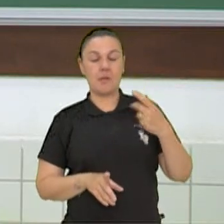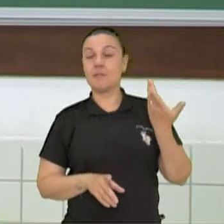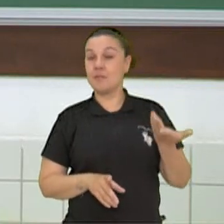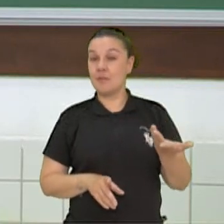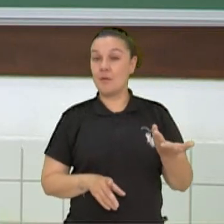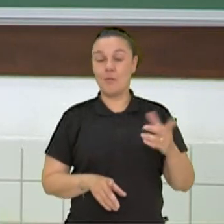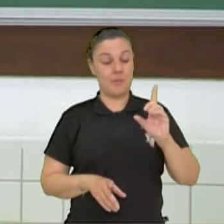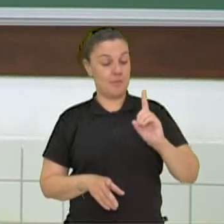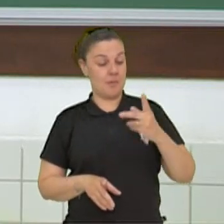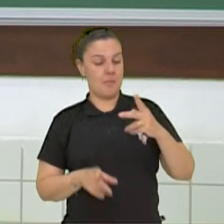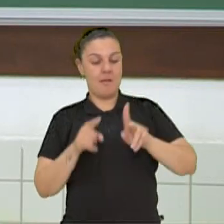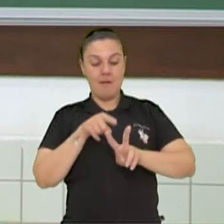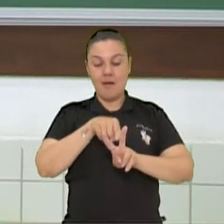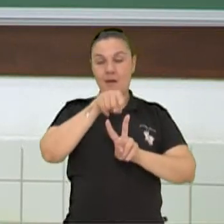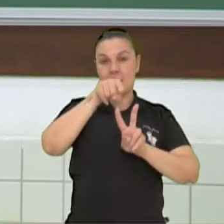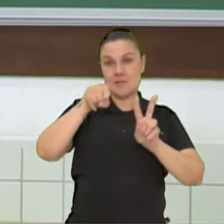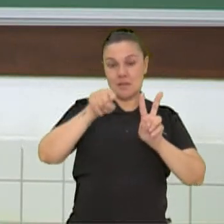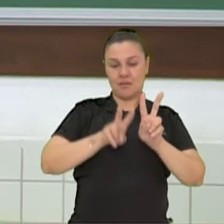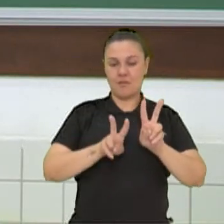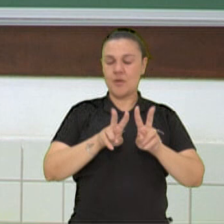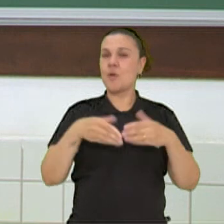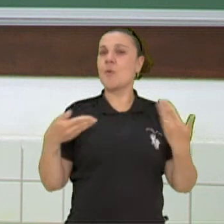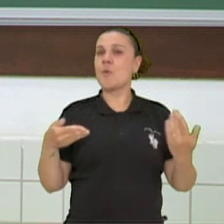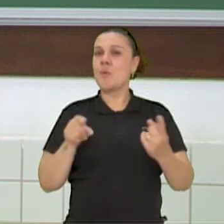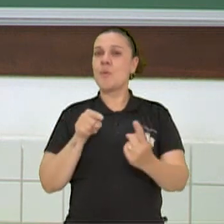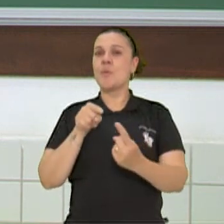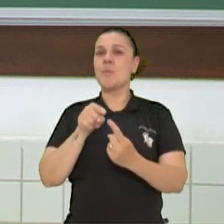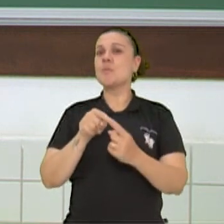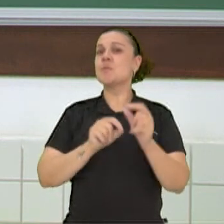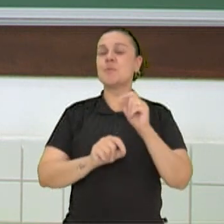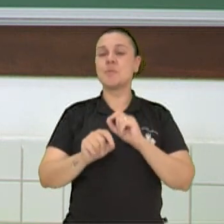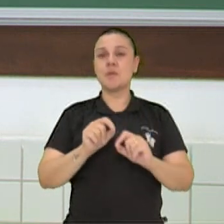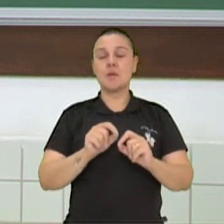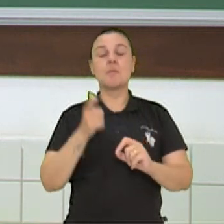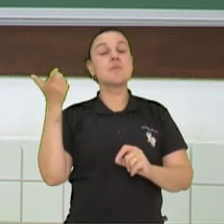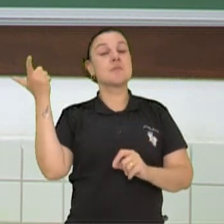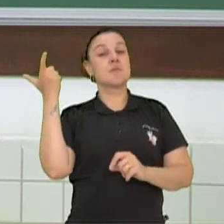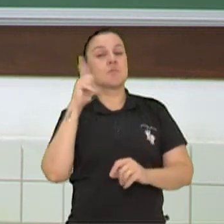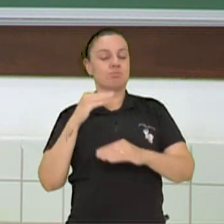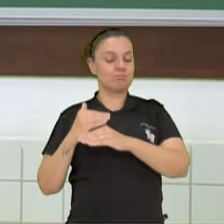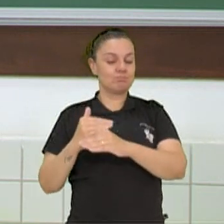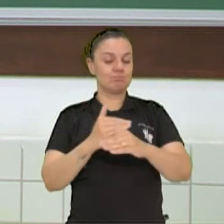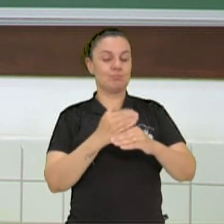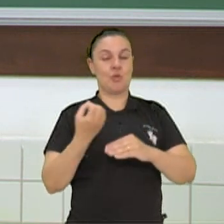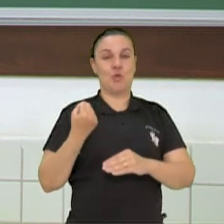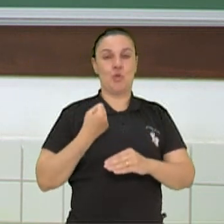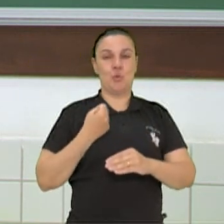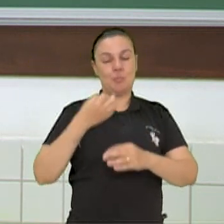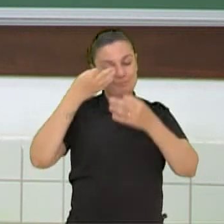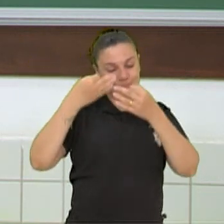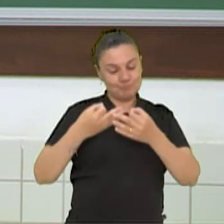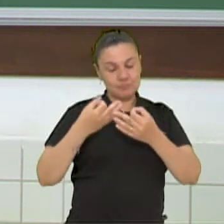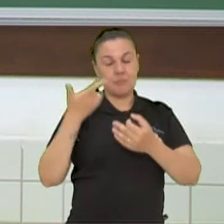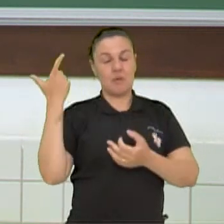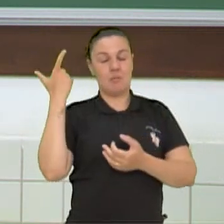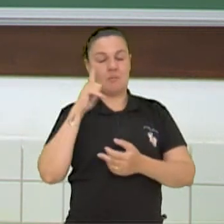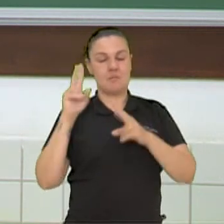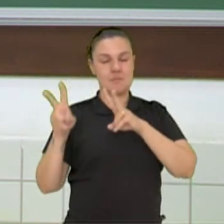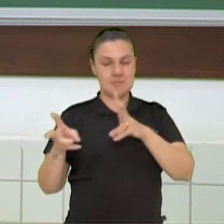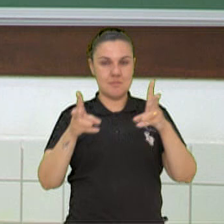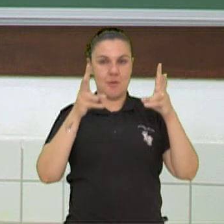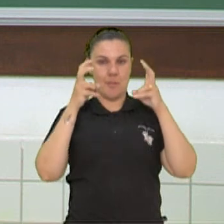é o menor, aproximadamente 2,7. Ele é o que mais se aproximou do zero, é o que mais se aproximou dos